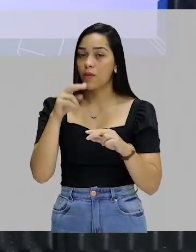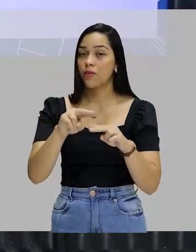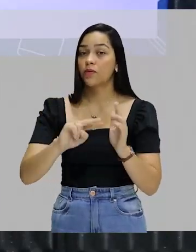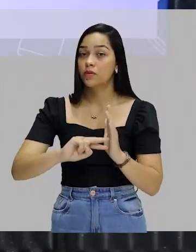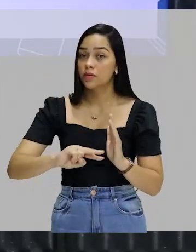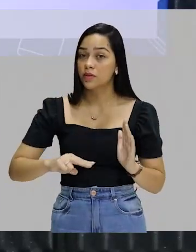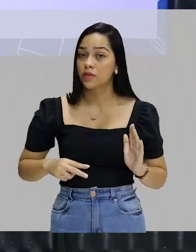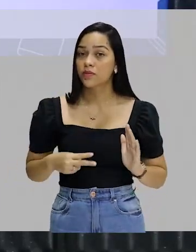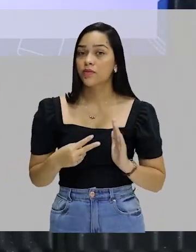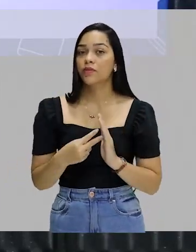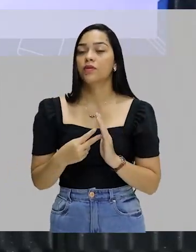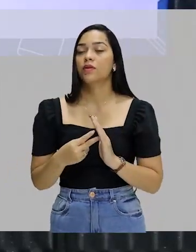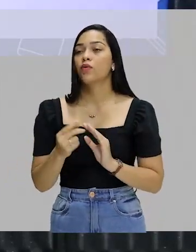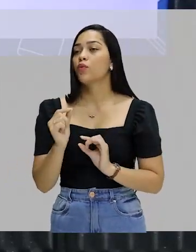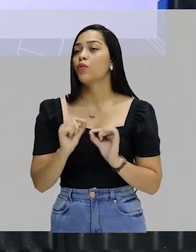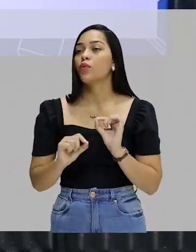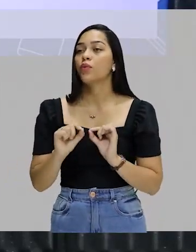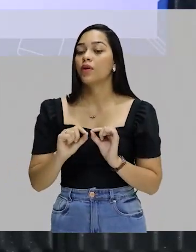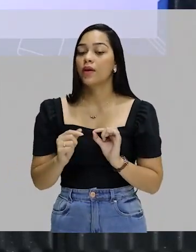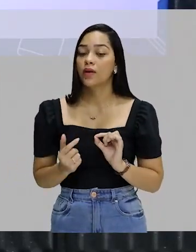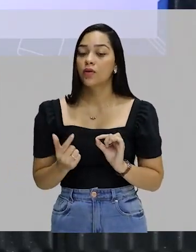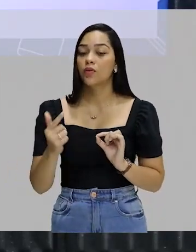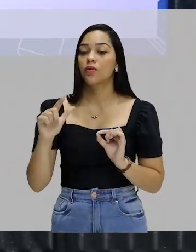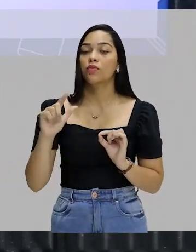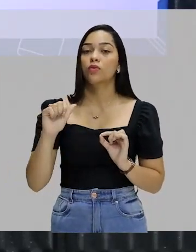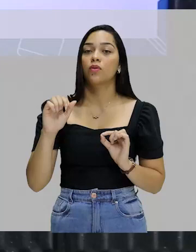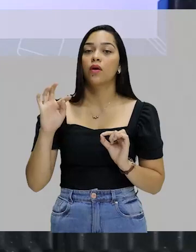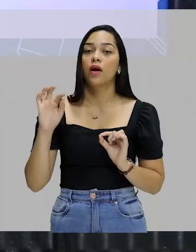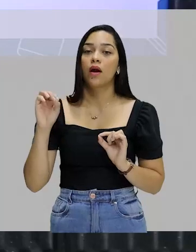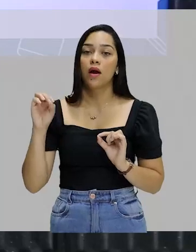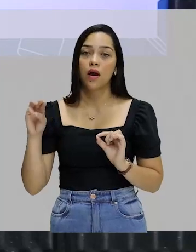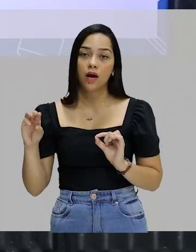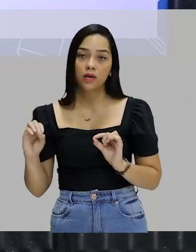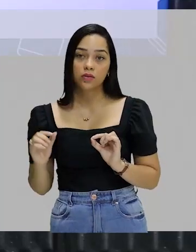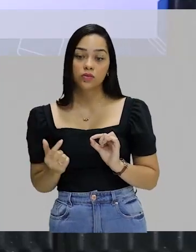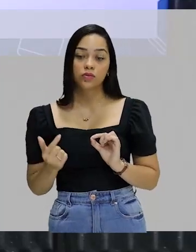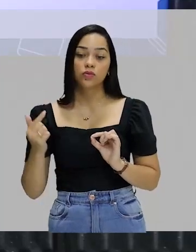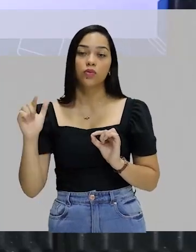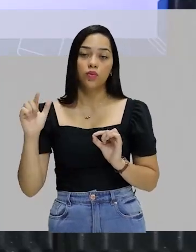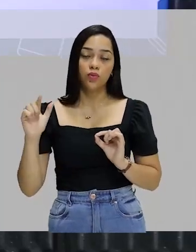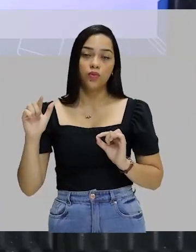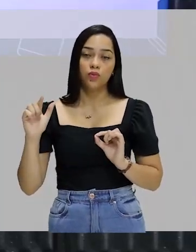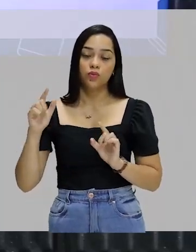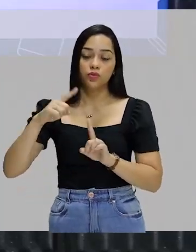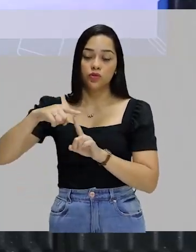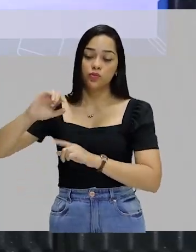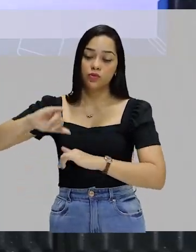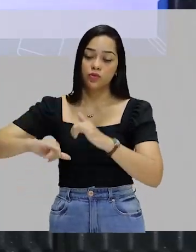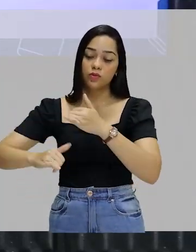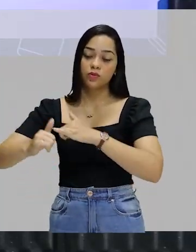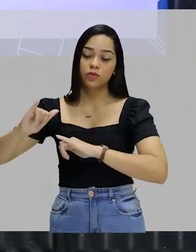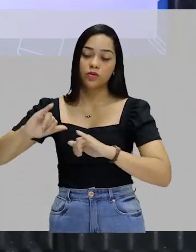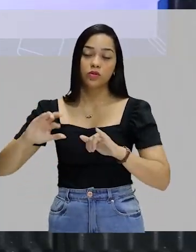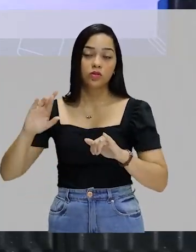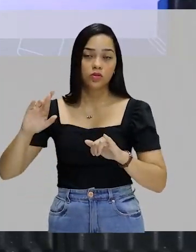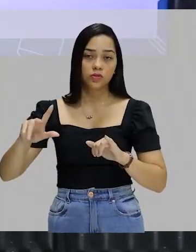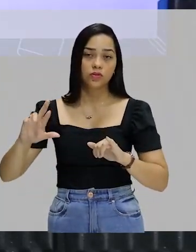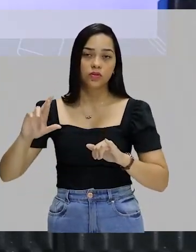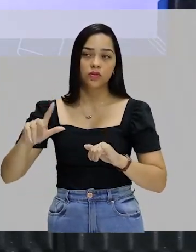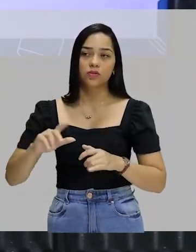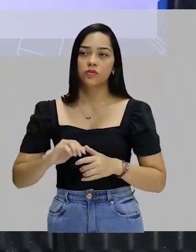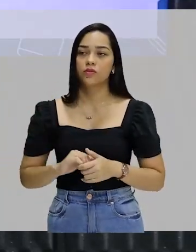seja, transforma-se em outro átomo de outro elemento químico diferente.